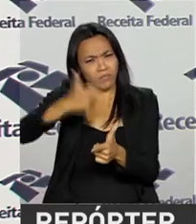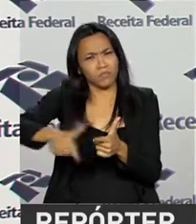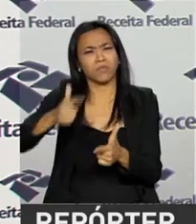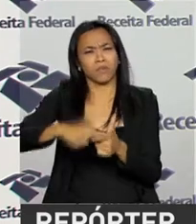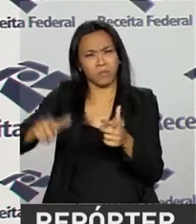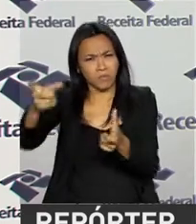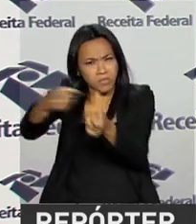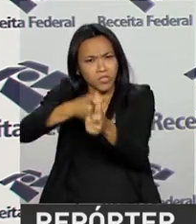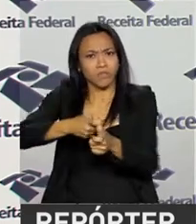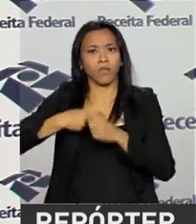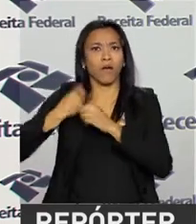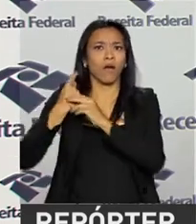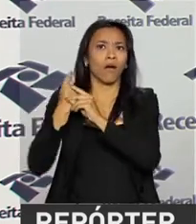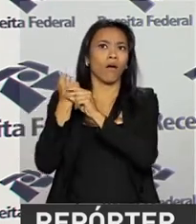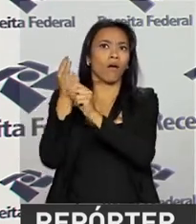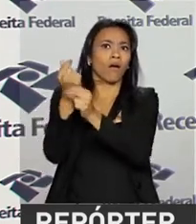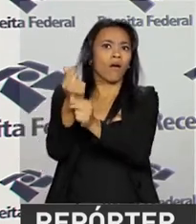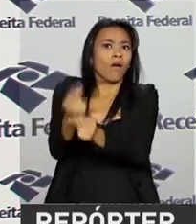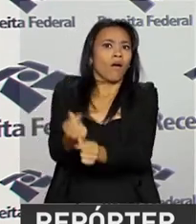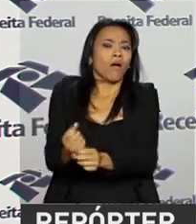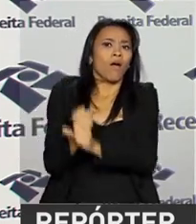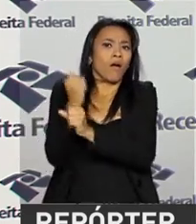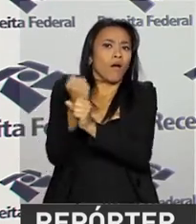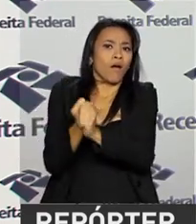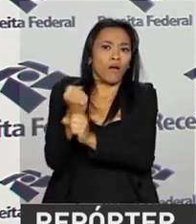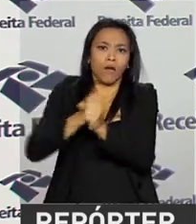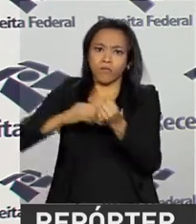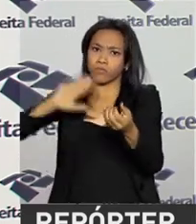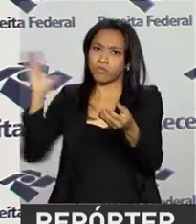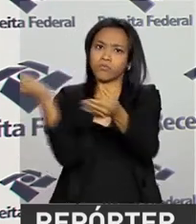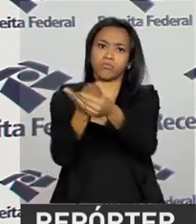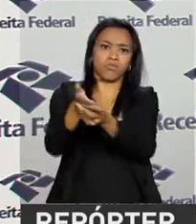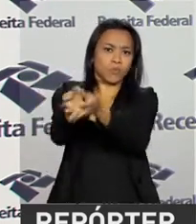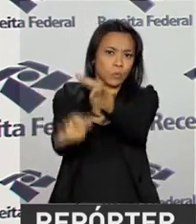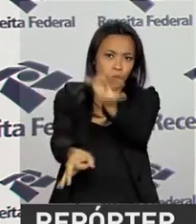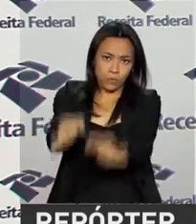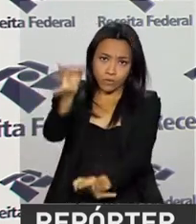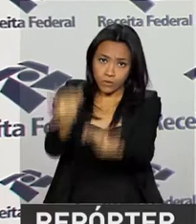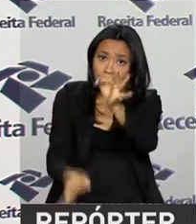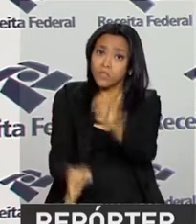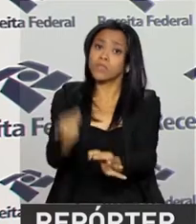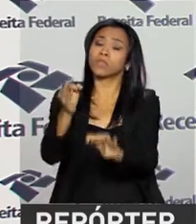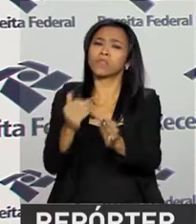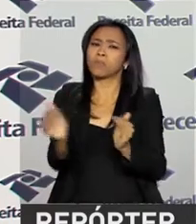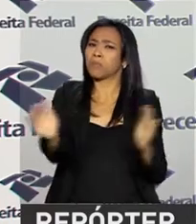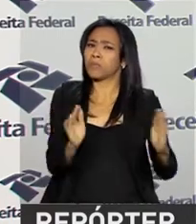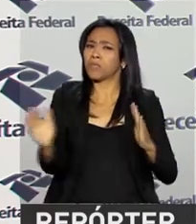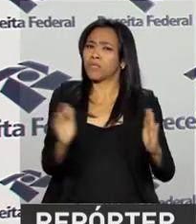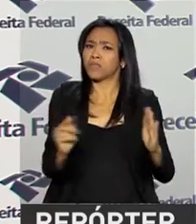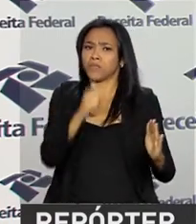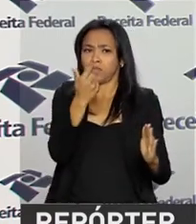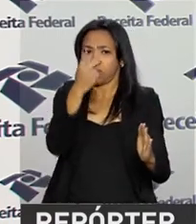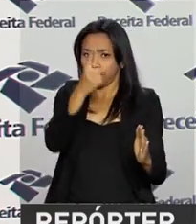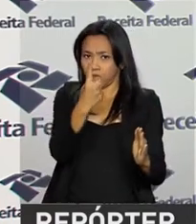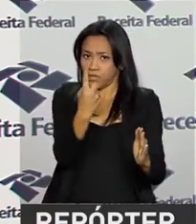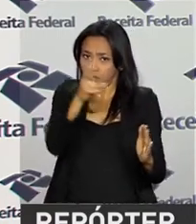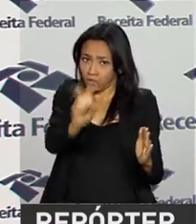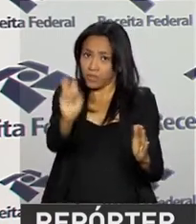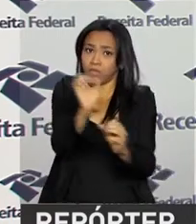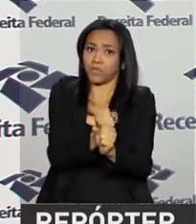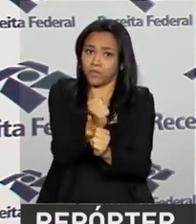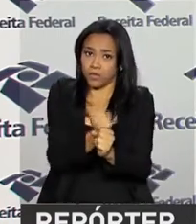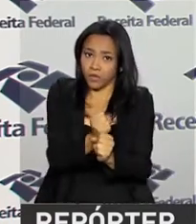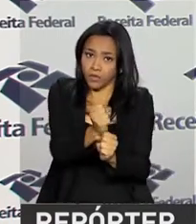os anos na justiça é regularizado uma forma suave uma forma alongada em que enviamos permitindo que ele